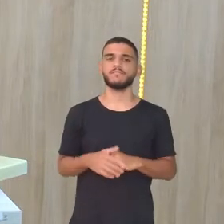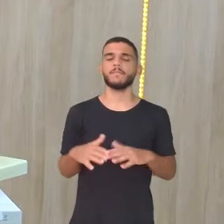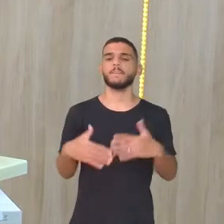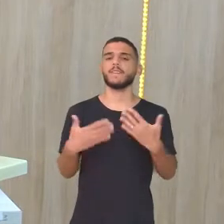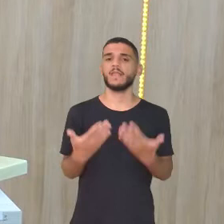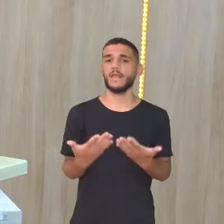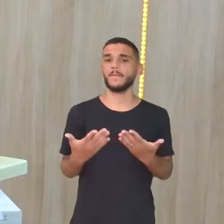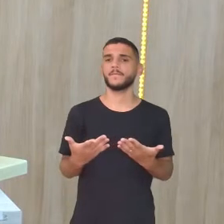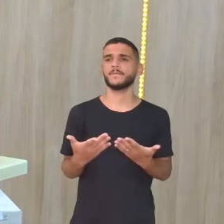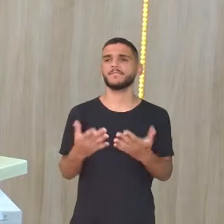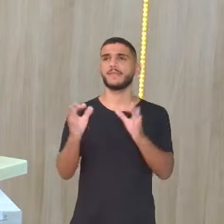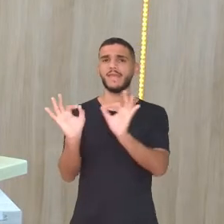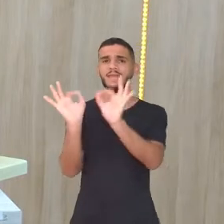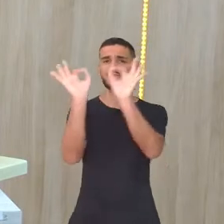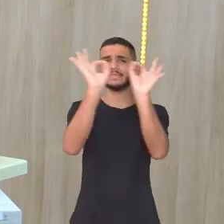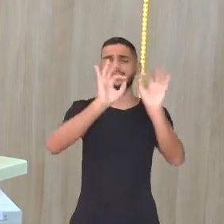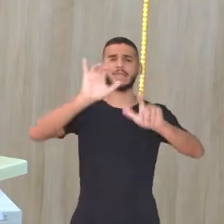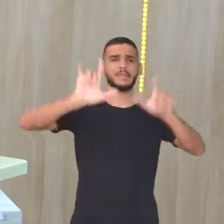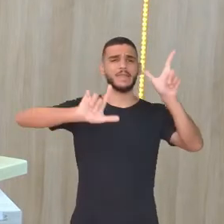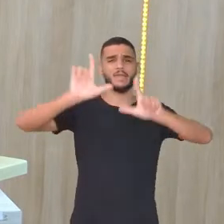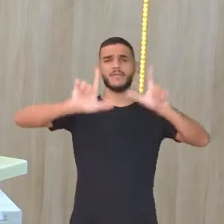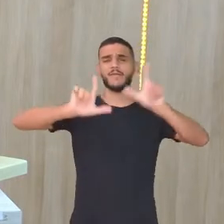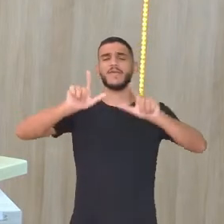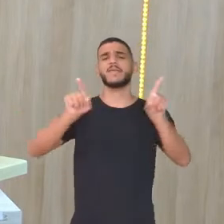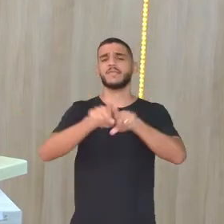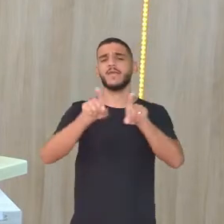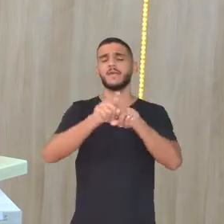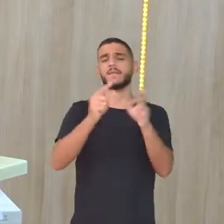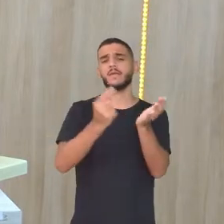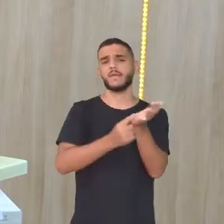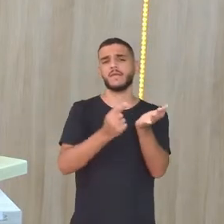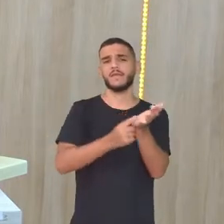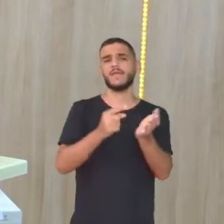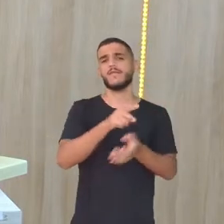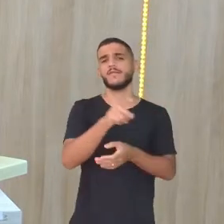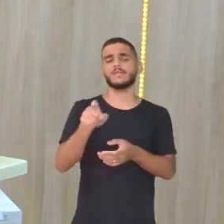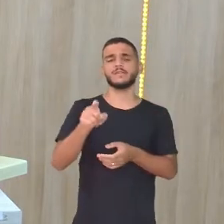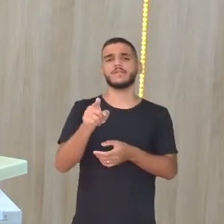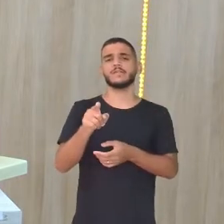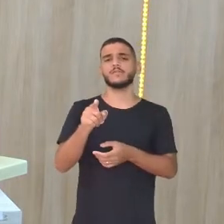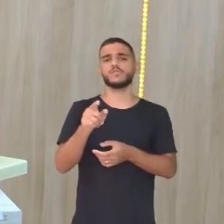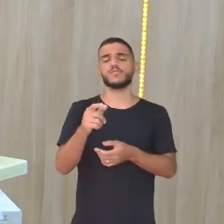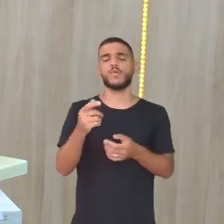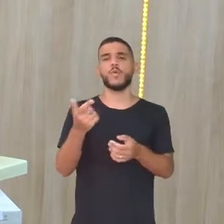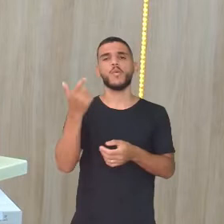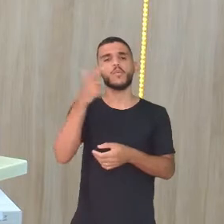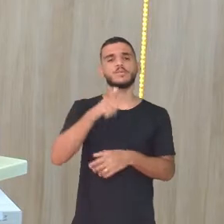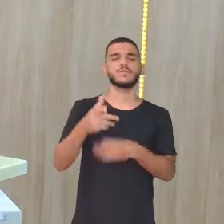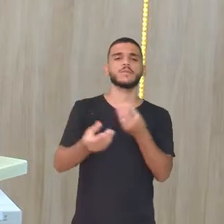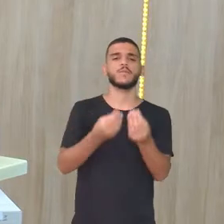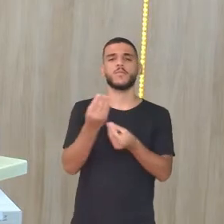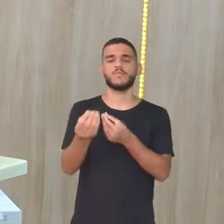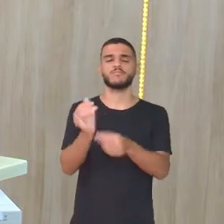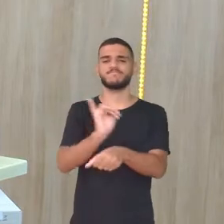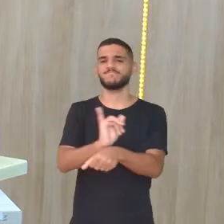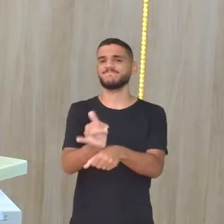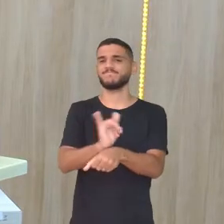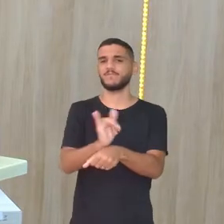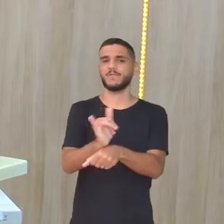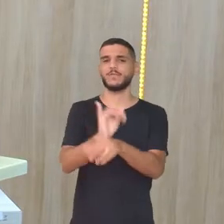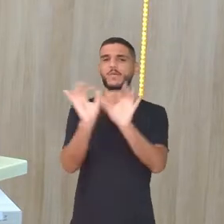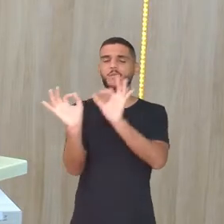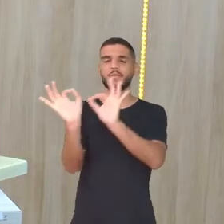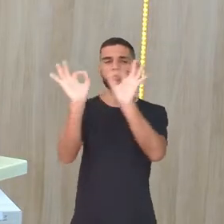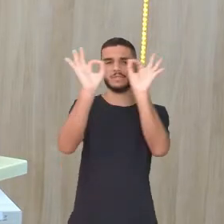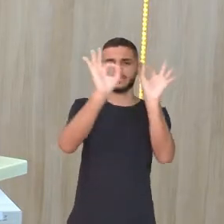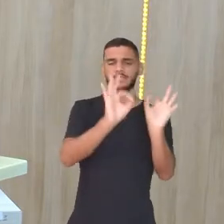mesmo assistindo a nossa aula na TV e também pelo aplicativo, vocês ainda podem rever essa aula no YouTube. E através do